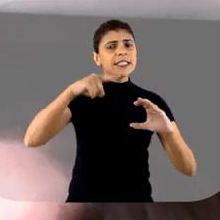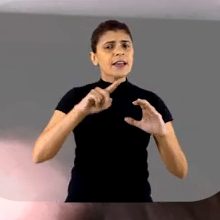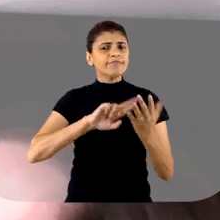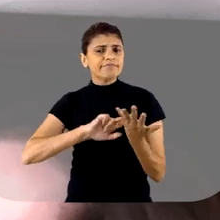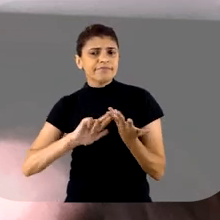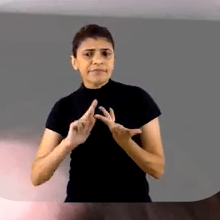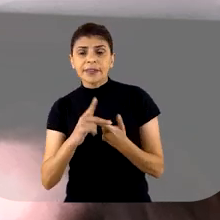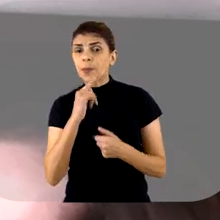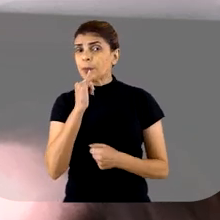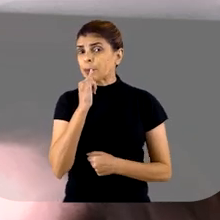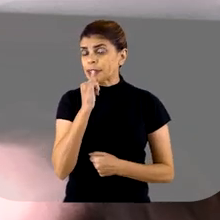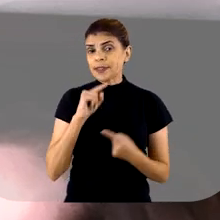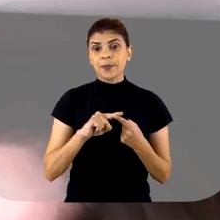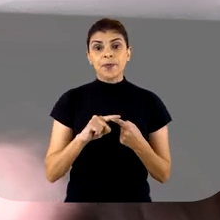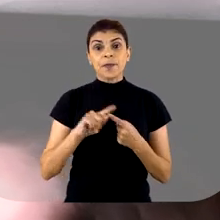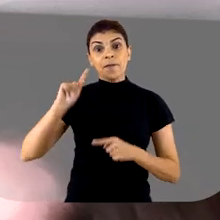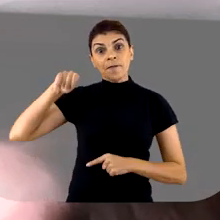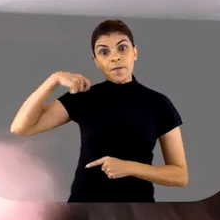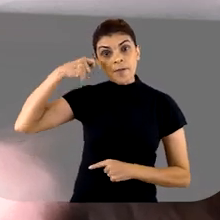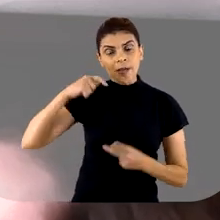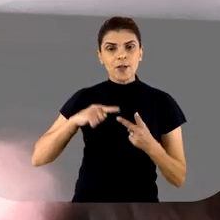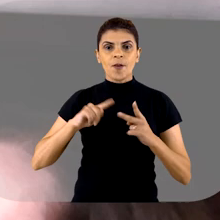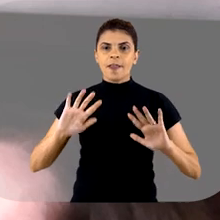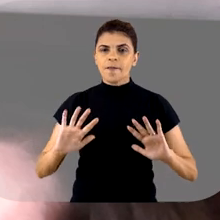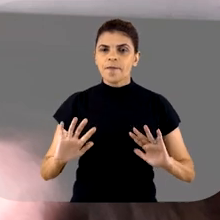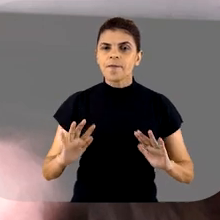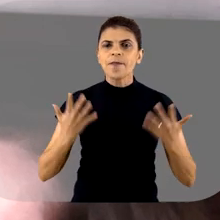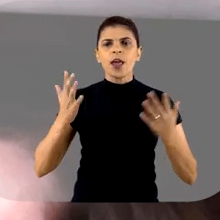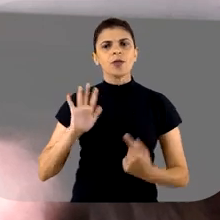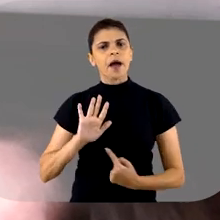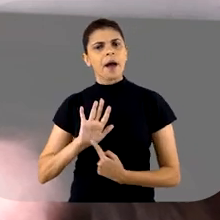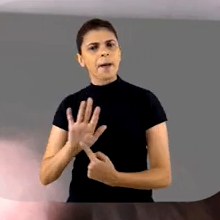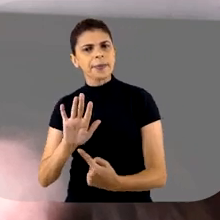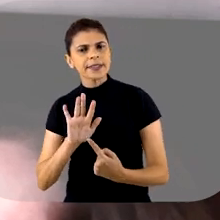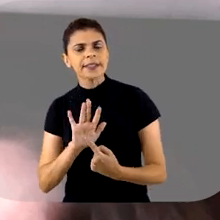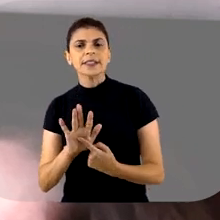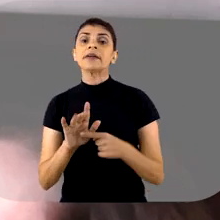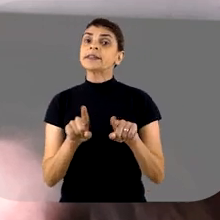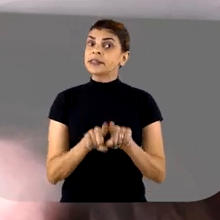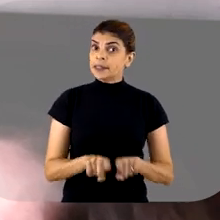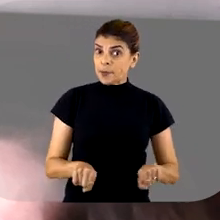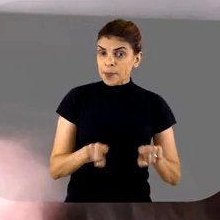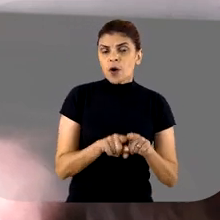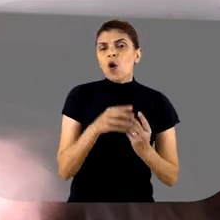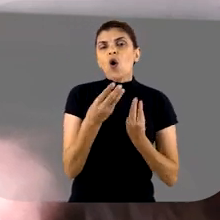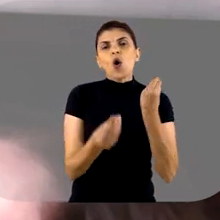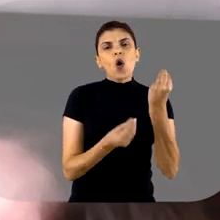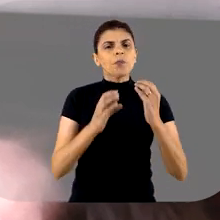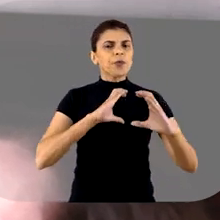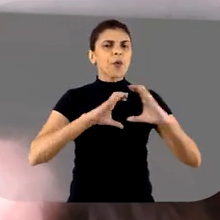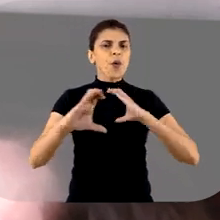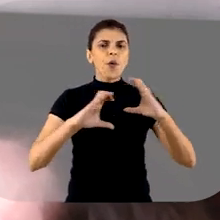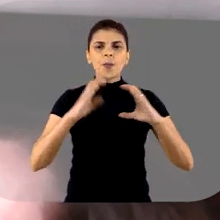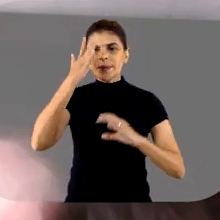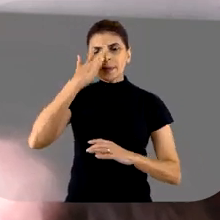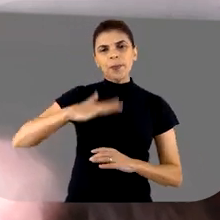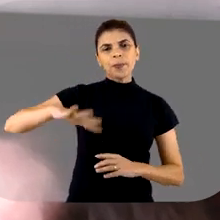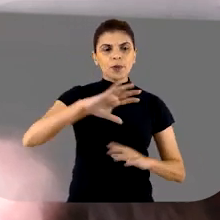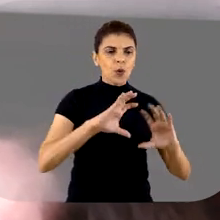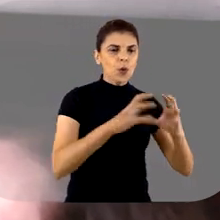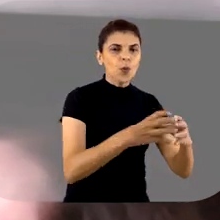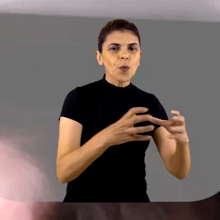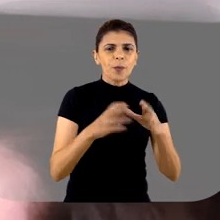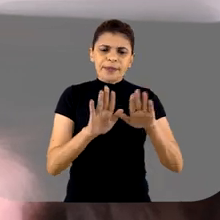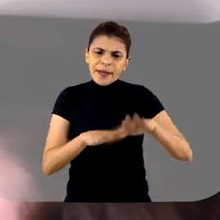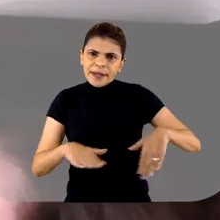formatos, incluindo, por exemplo, vídeos, eventos, apresentações e também como se comunicar com públicos específicos como